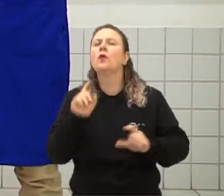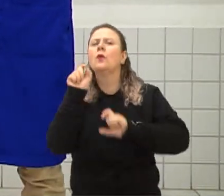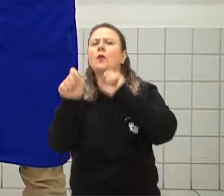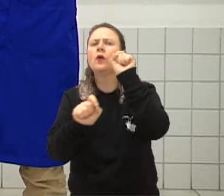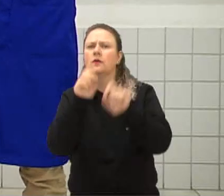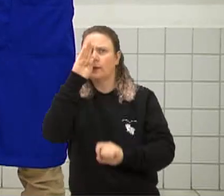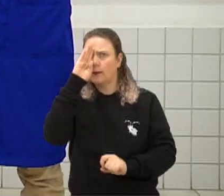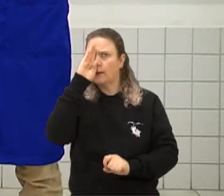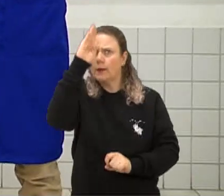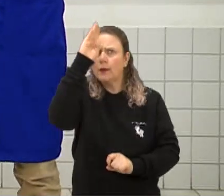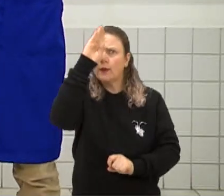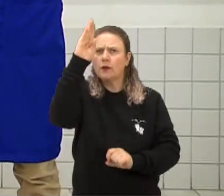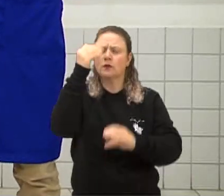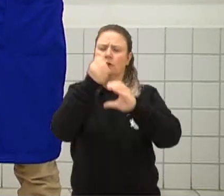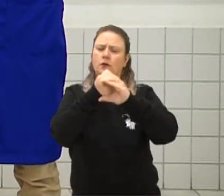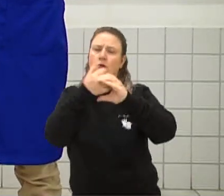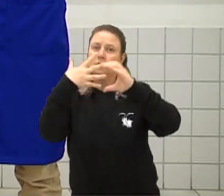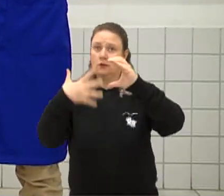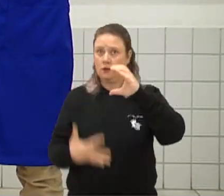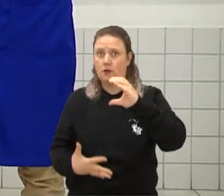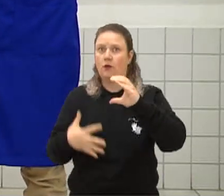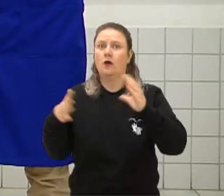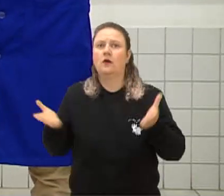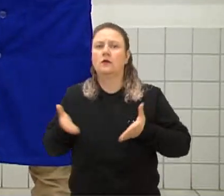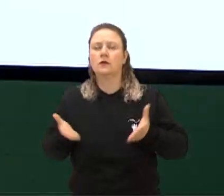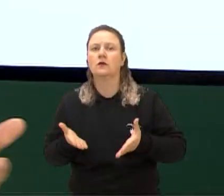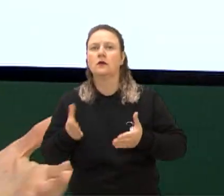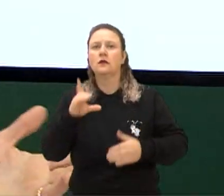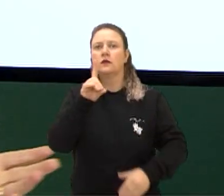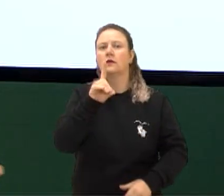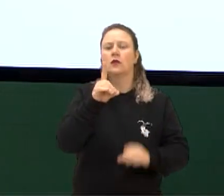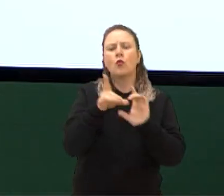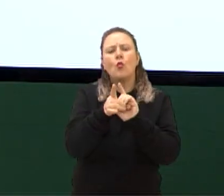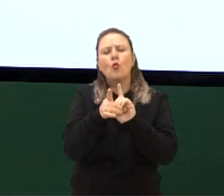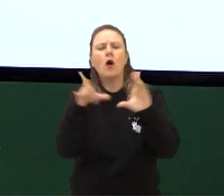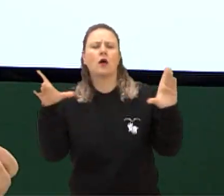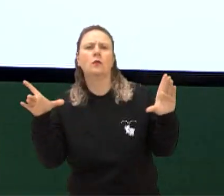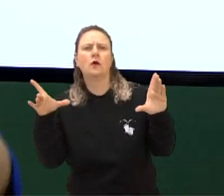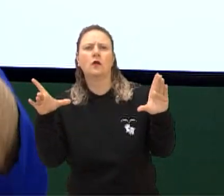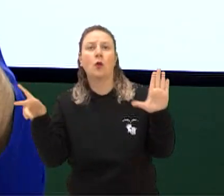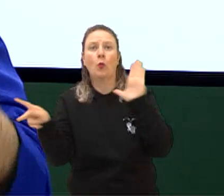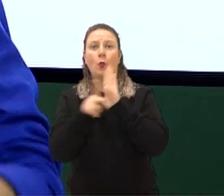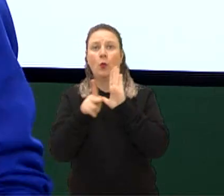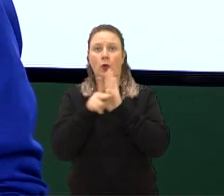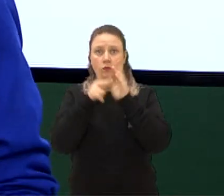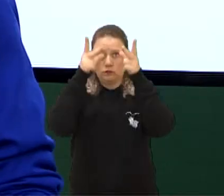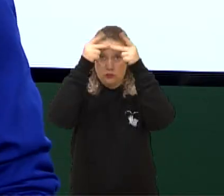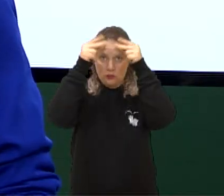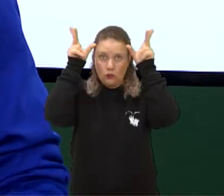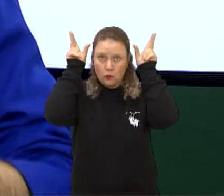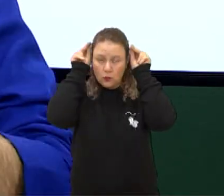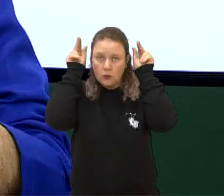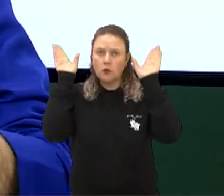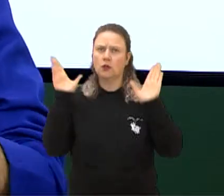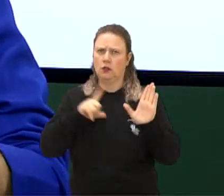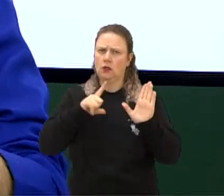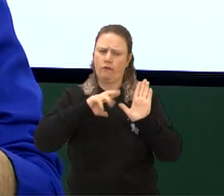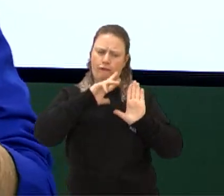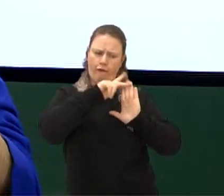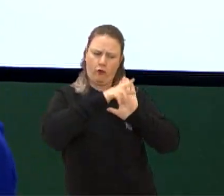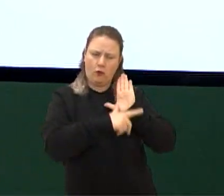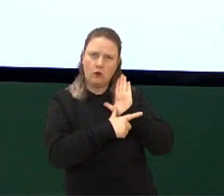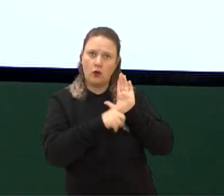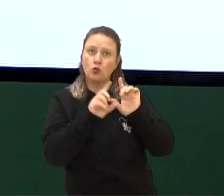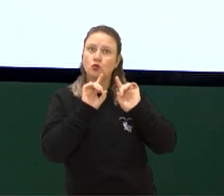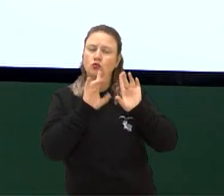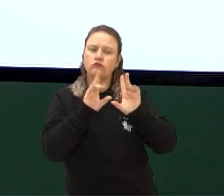as principais características aí dessa chamada democracia ateniense? Existem várias, tá, pessoas? Eu só